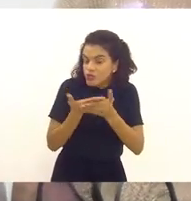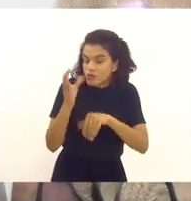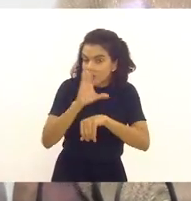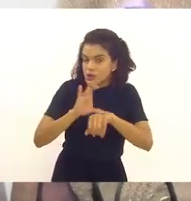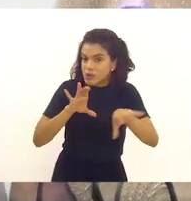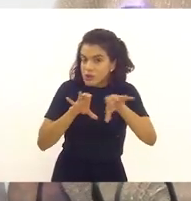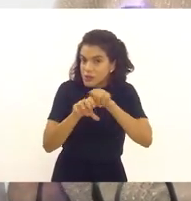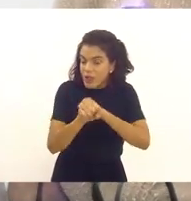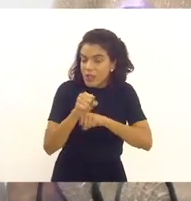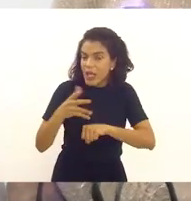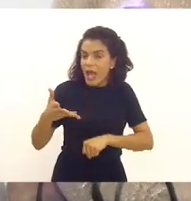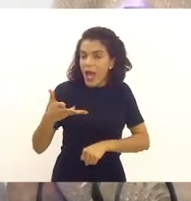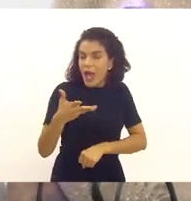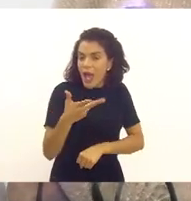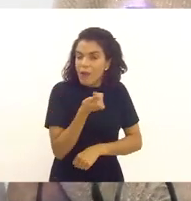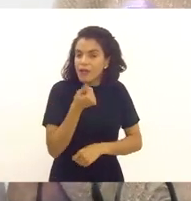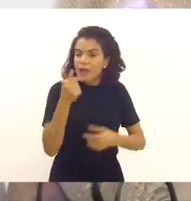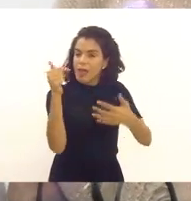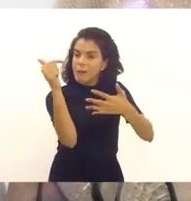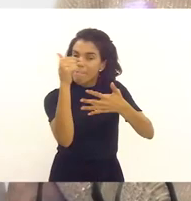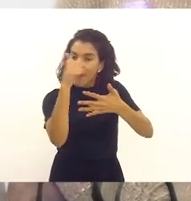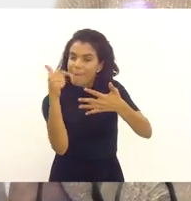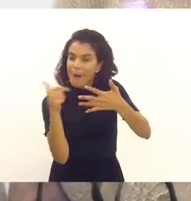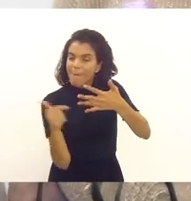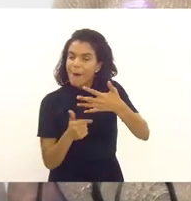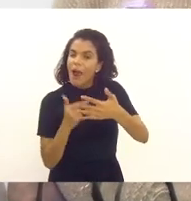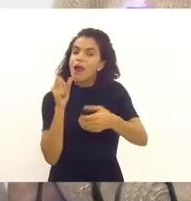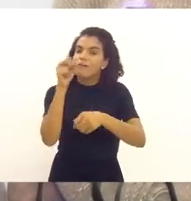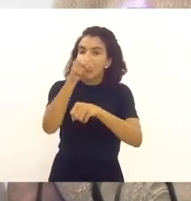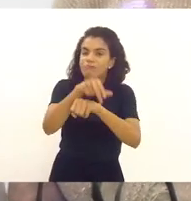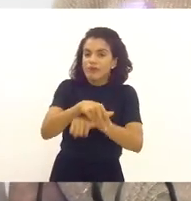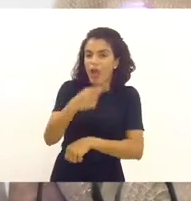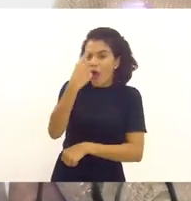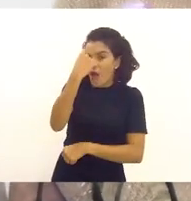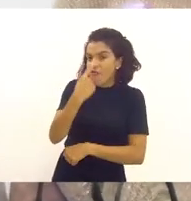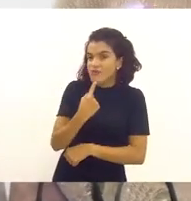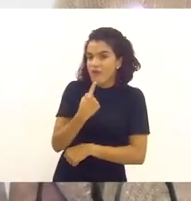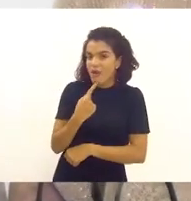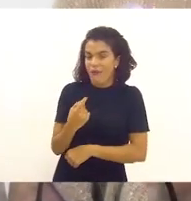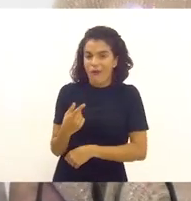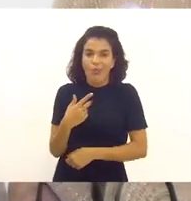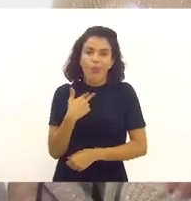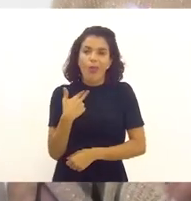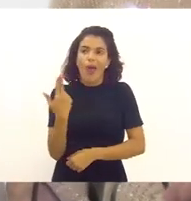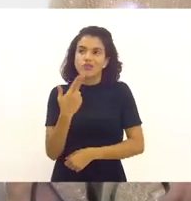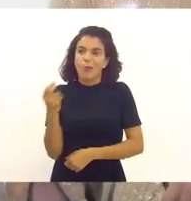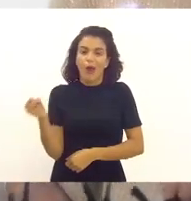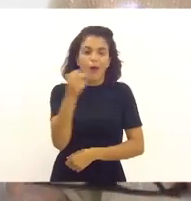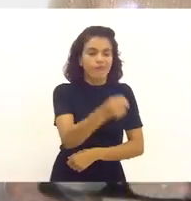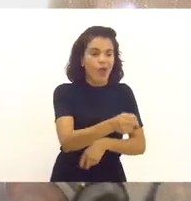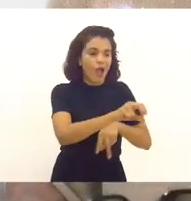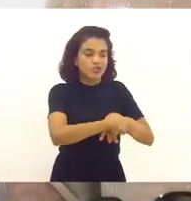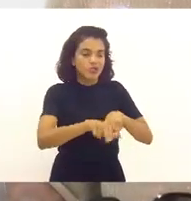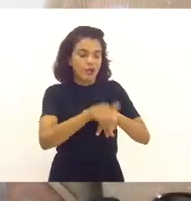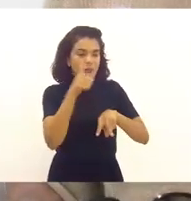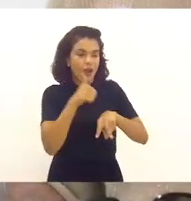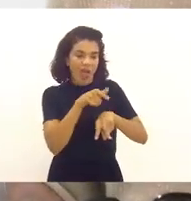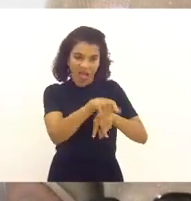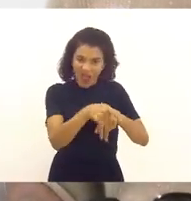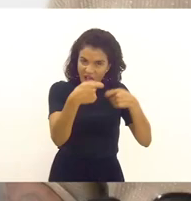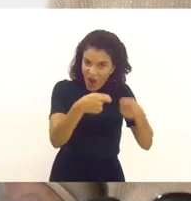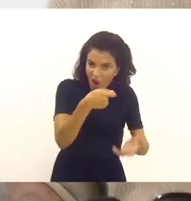as habilidades para aquela função a gente não pode simplesmente colocar uma mulher porque ela é do sexo do gênero feminino ela vai